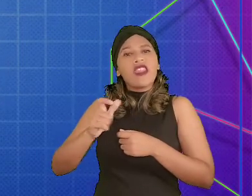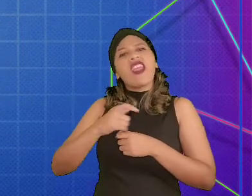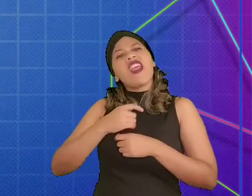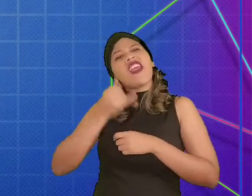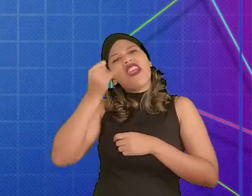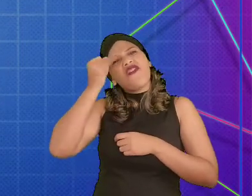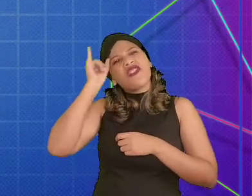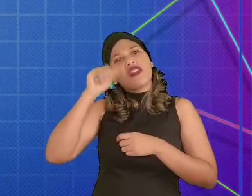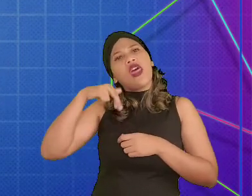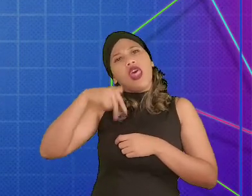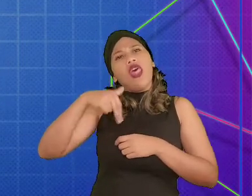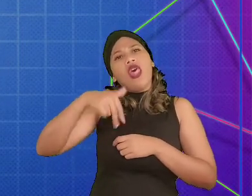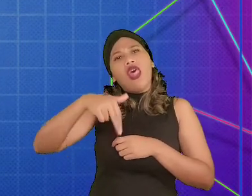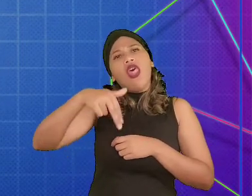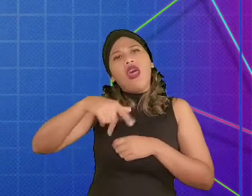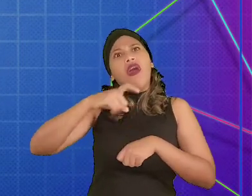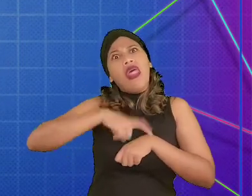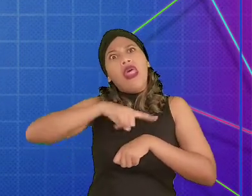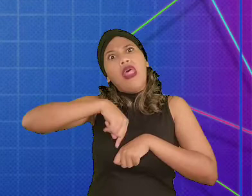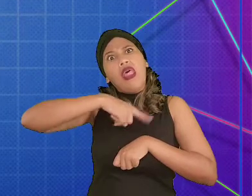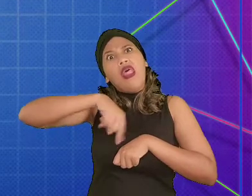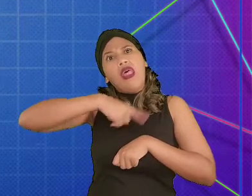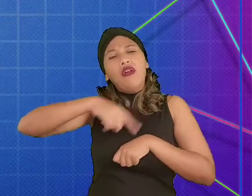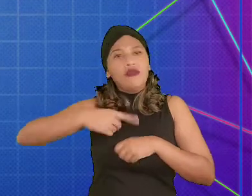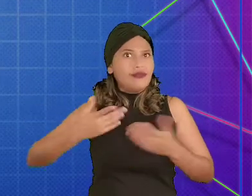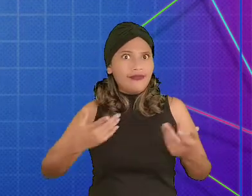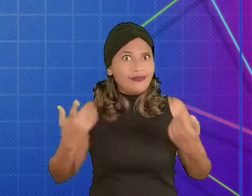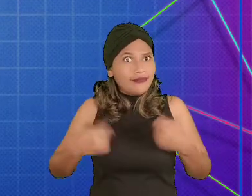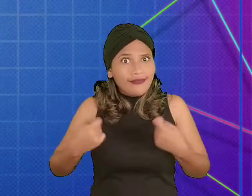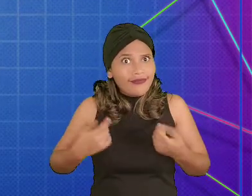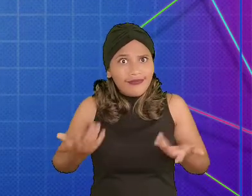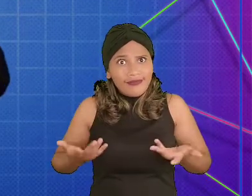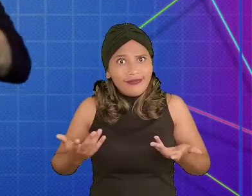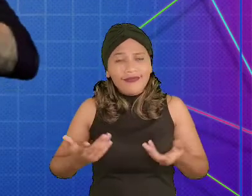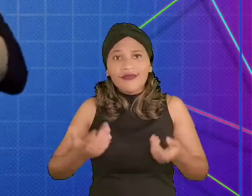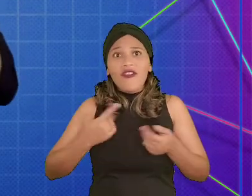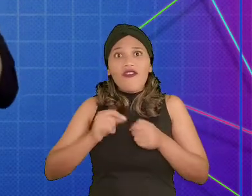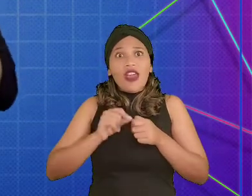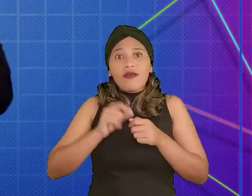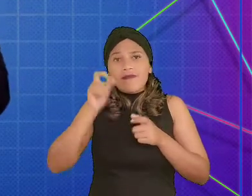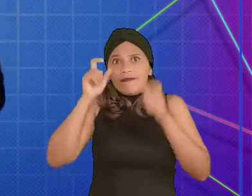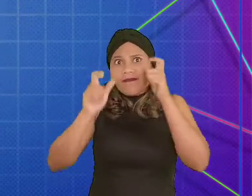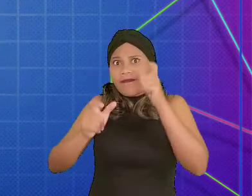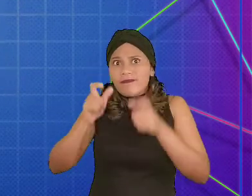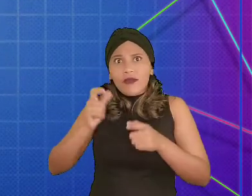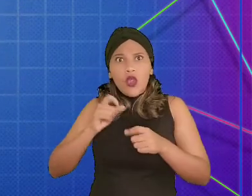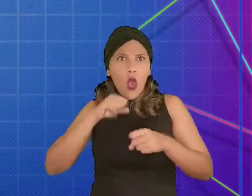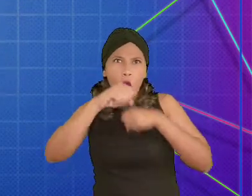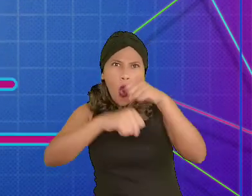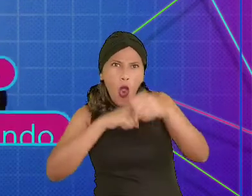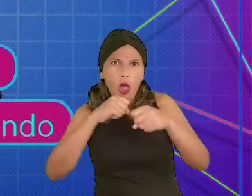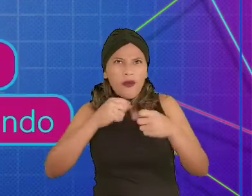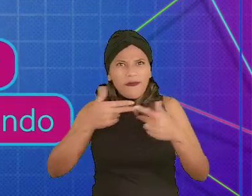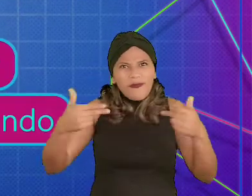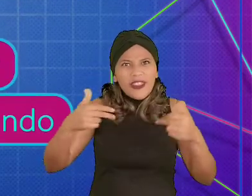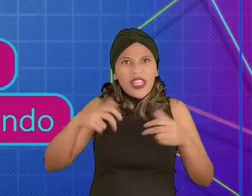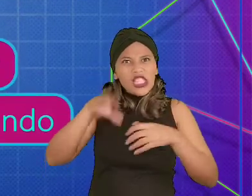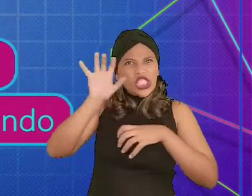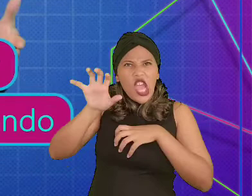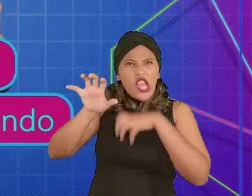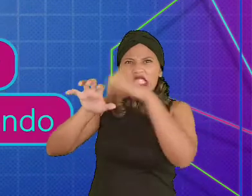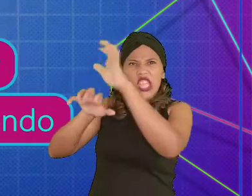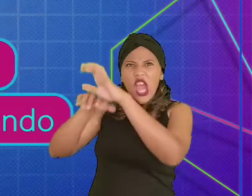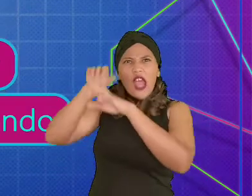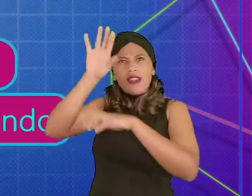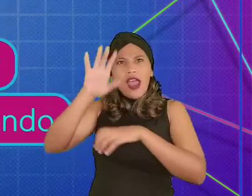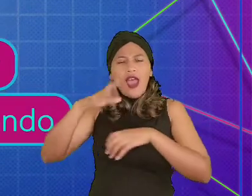que ele tenha que caminhar por muito tempo sem ter que fazer alguma ação ativa. Ele precisa fazer algo interessante, como lutar, coletar,